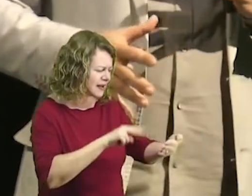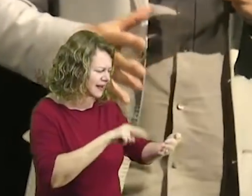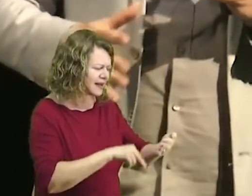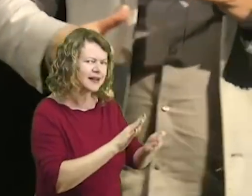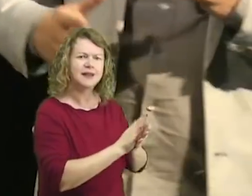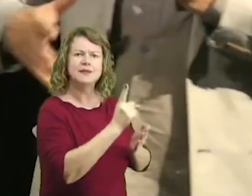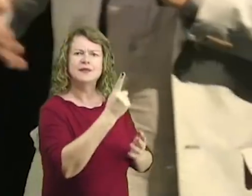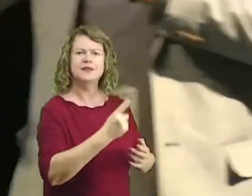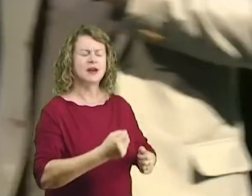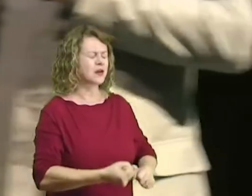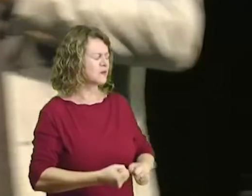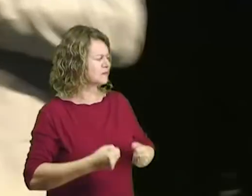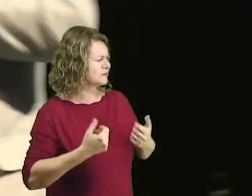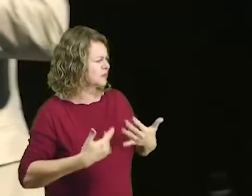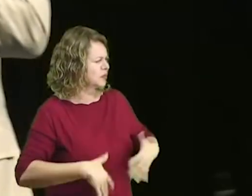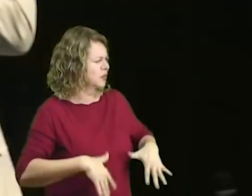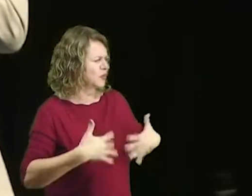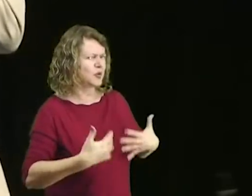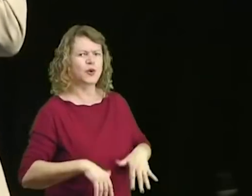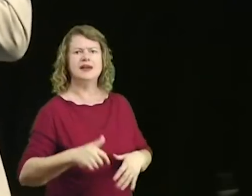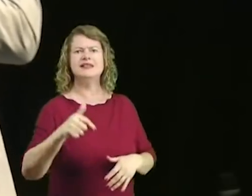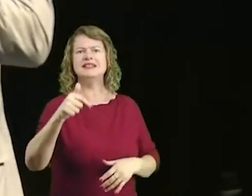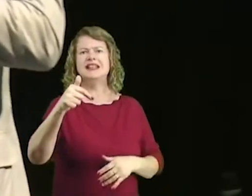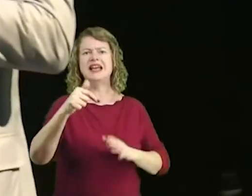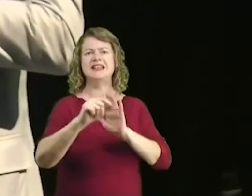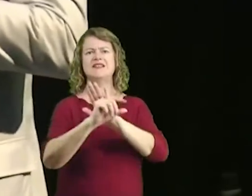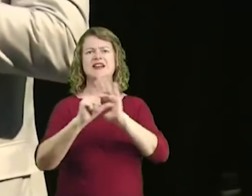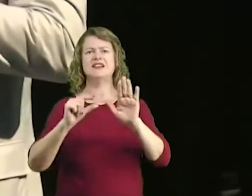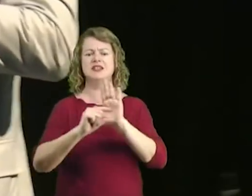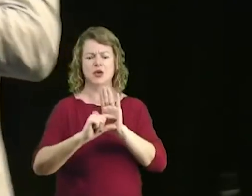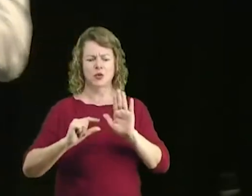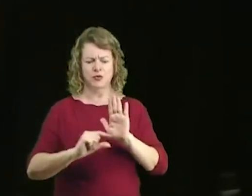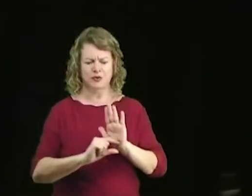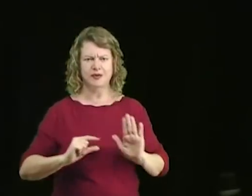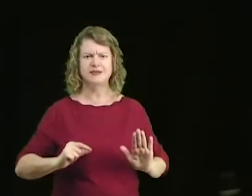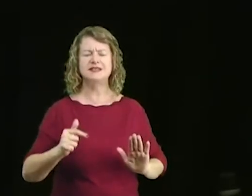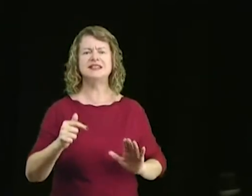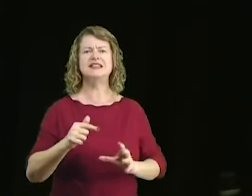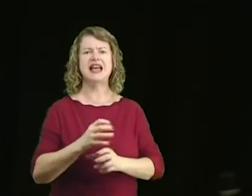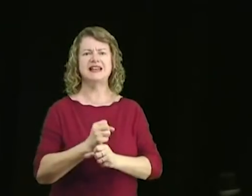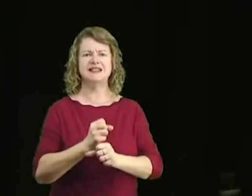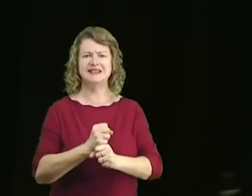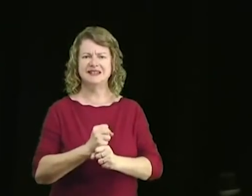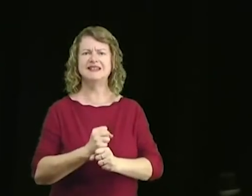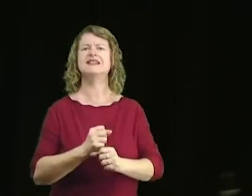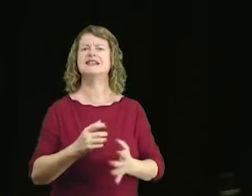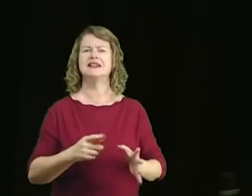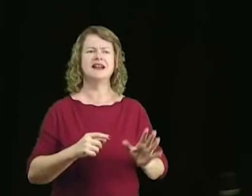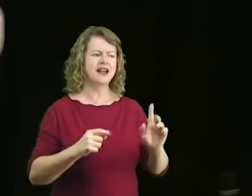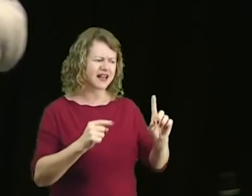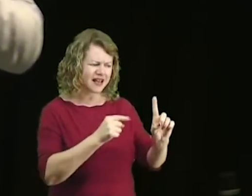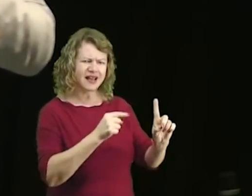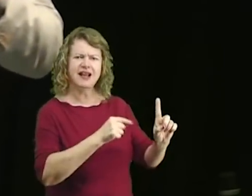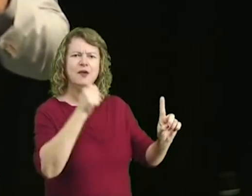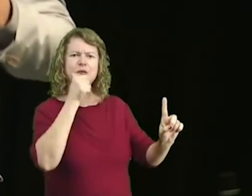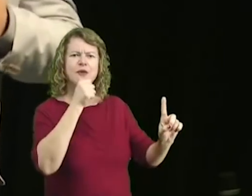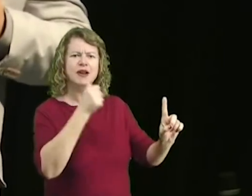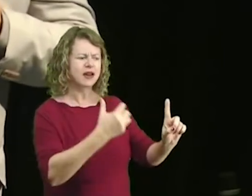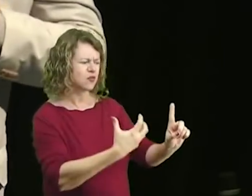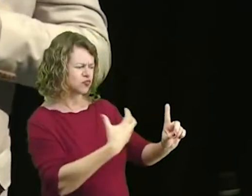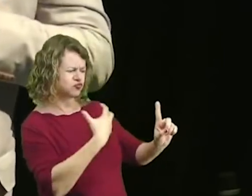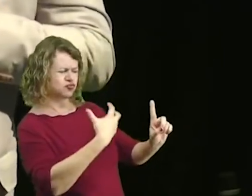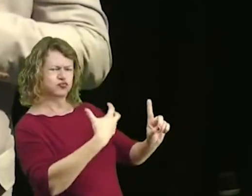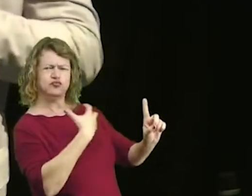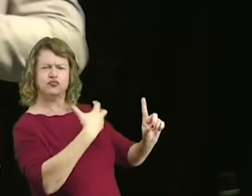verdade, durante 7 versículos, mas é uma mulher que vai incendiar a nossa vida de